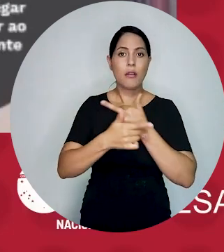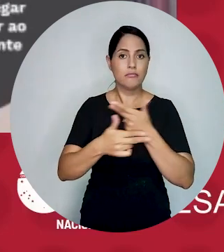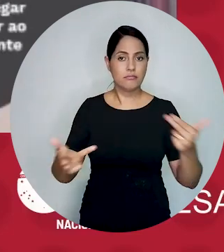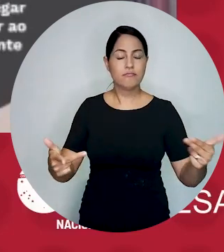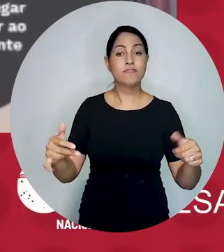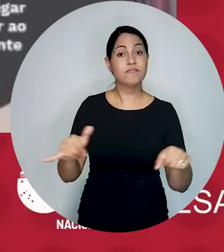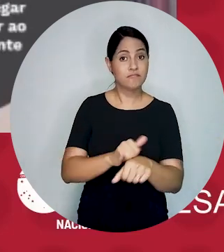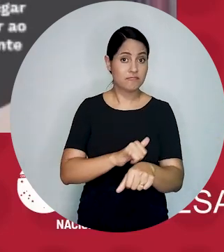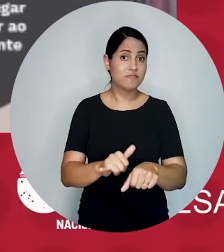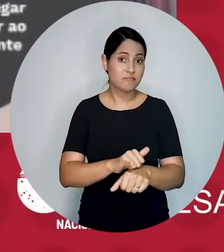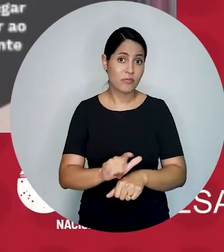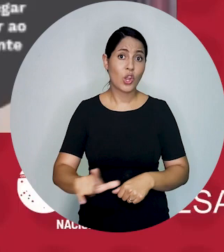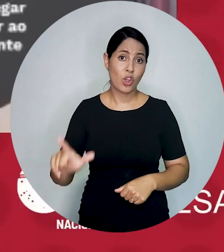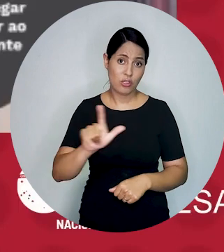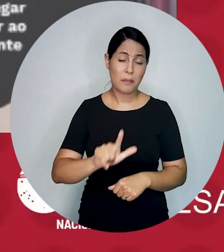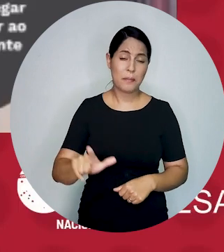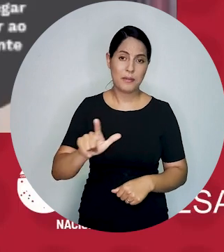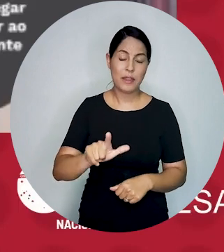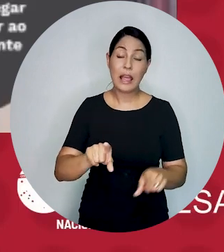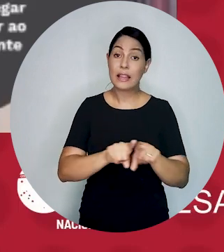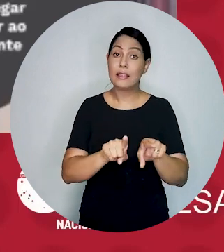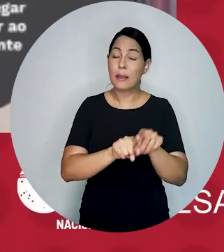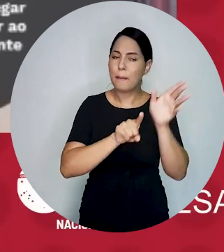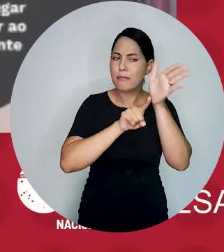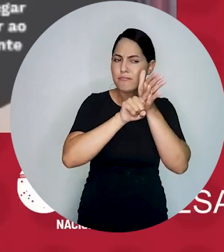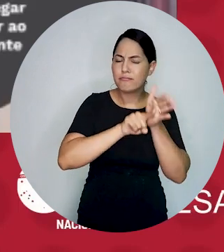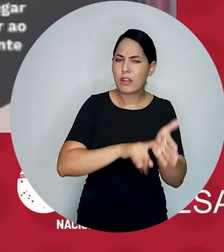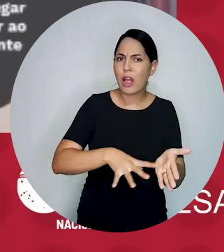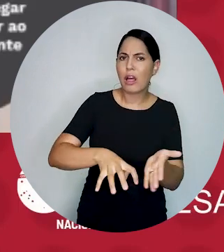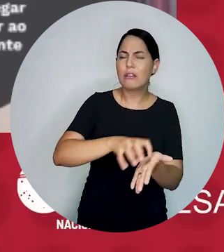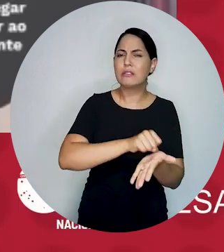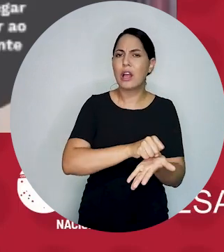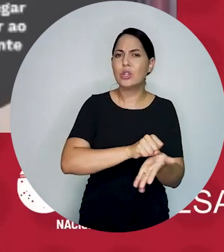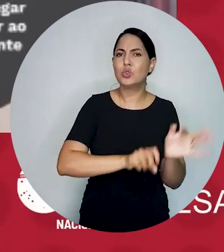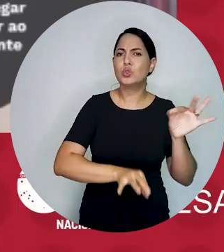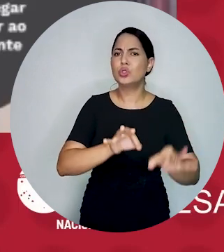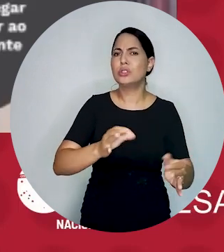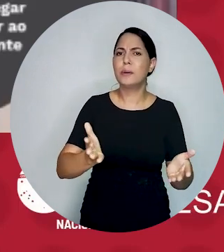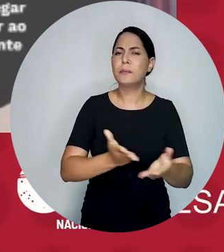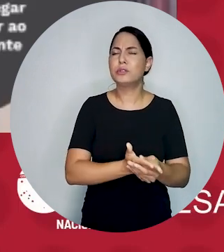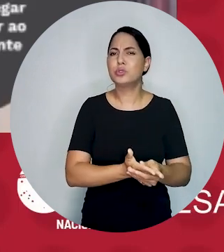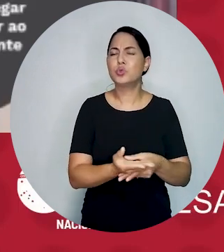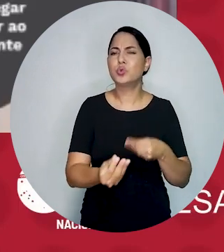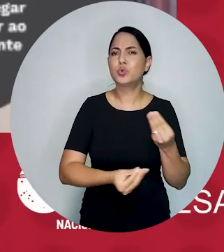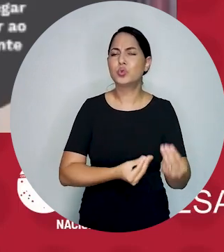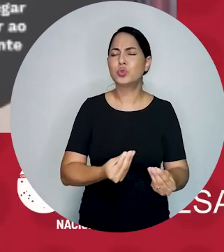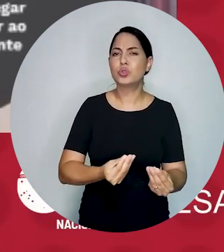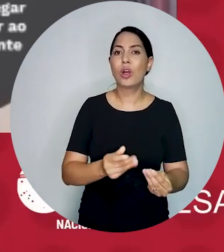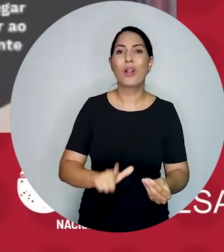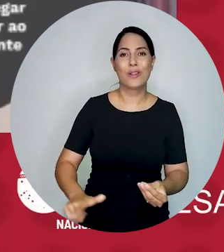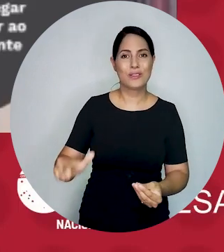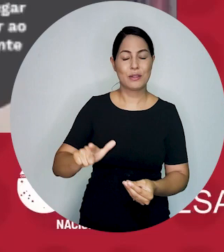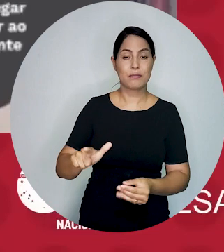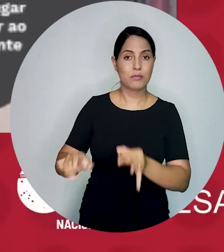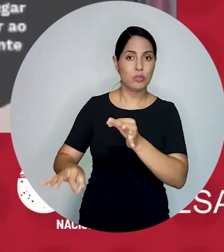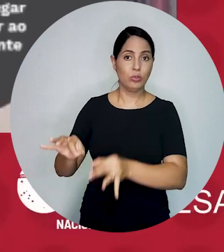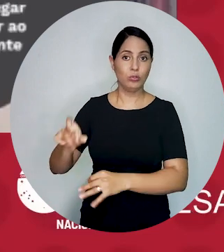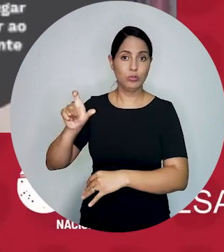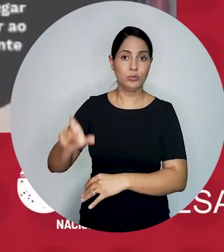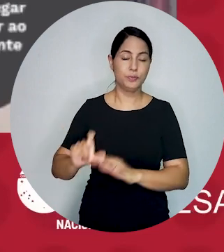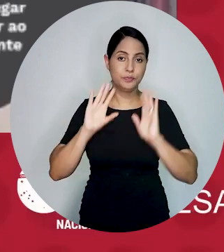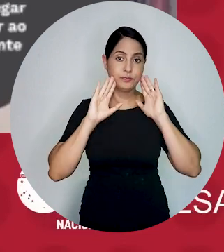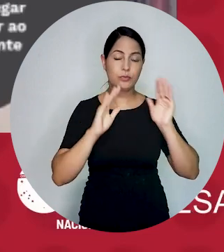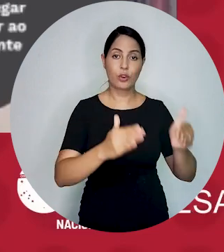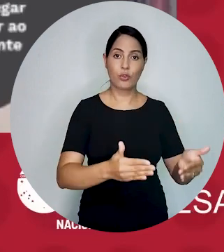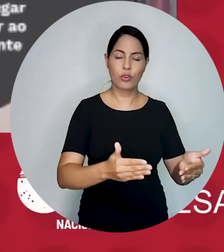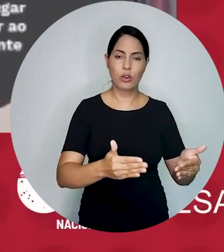permitir, por exemplo, na advocacia, estabelecer, a partir de uma análise dos dados de processos judiciais e das próprias decisões dos juízes,